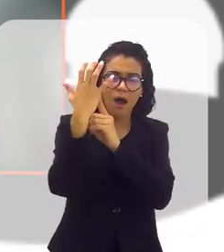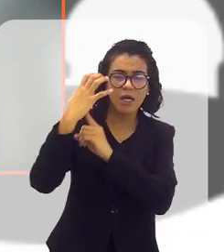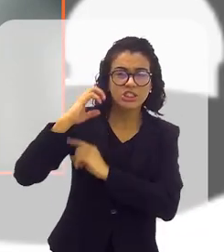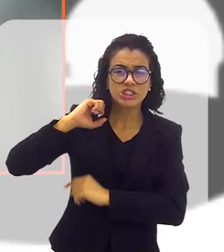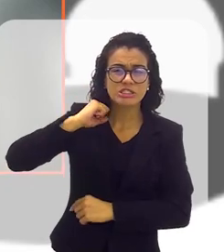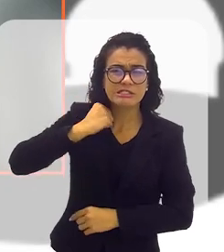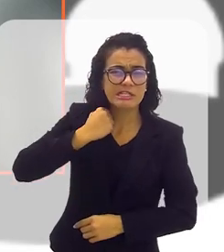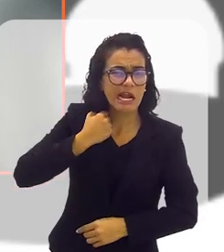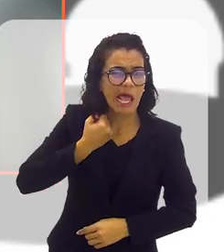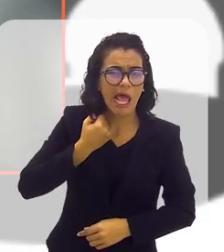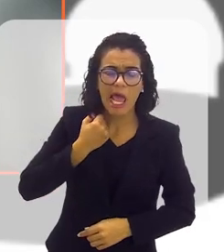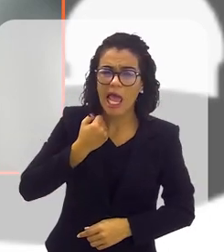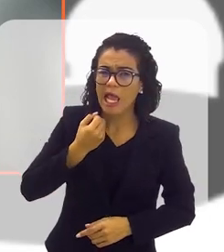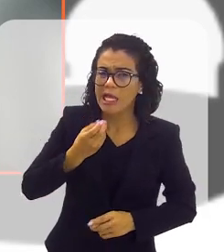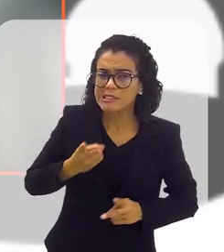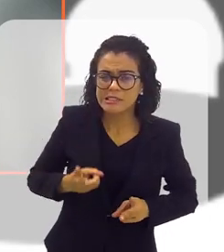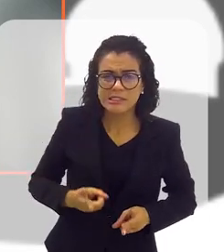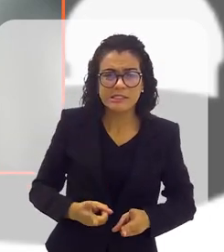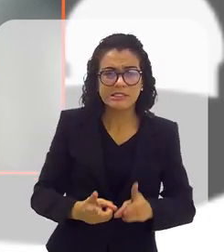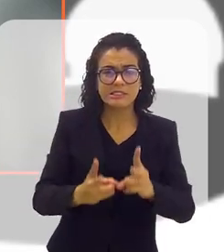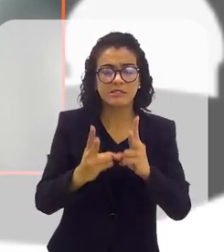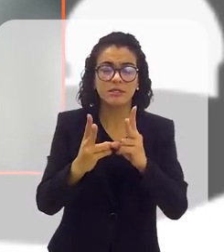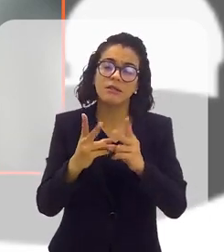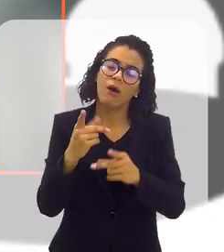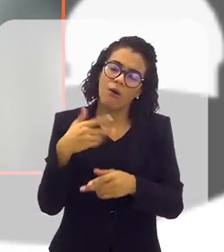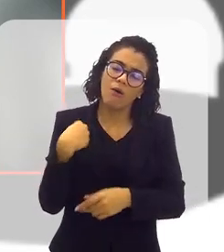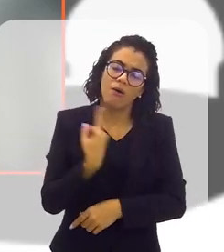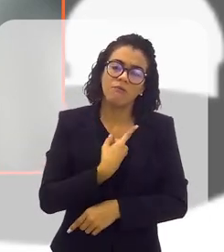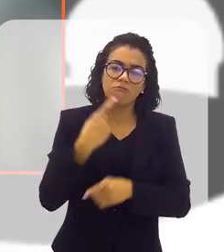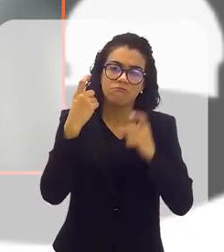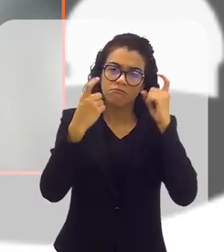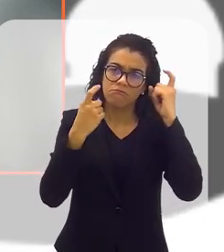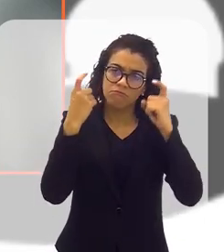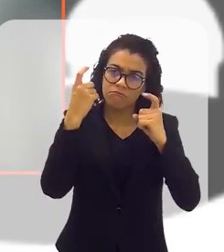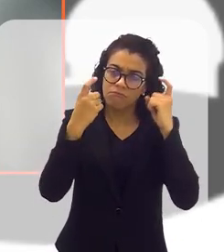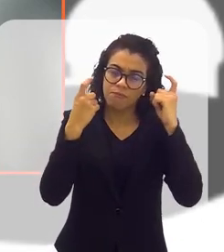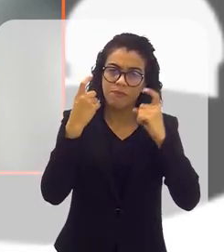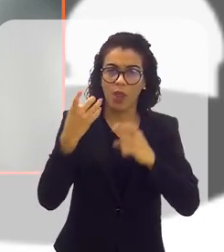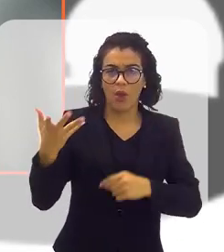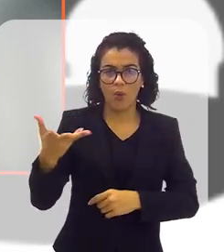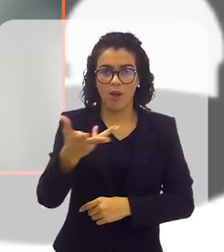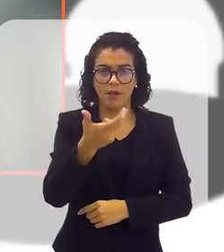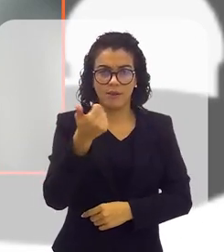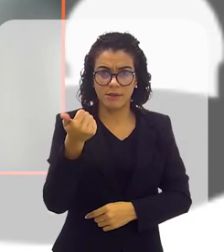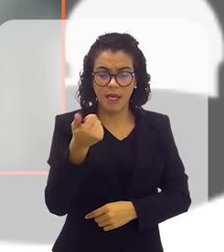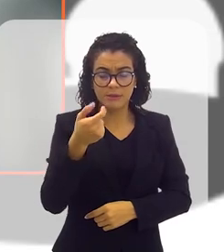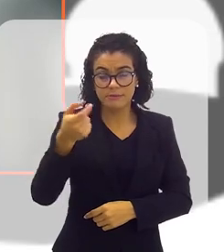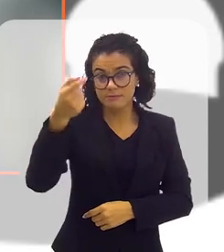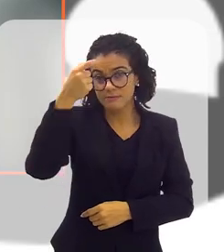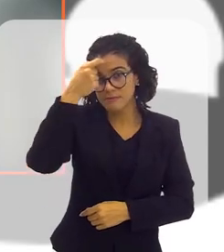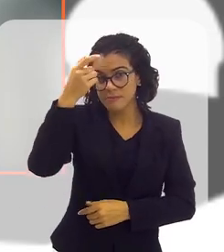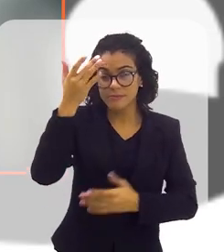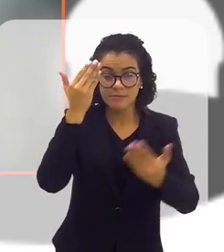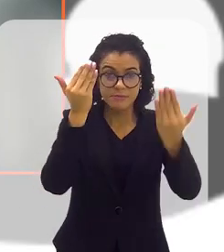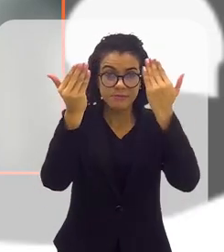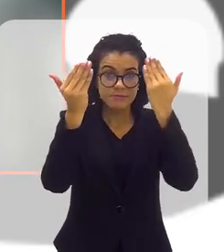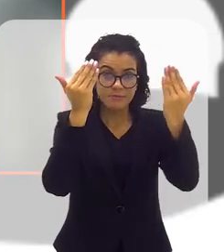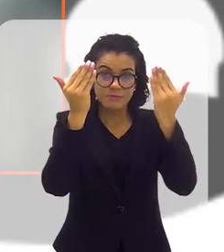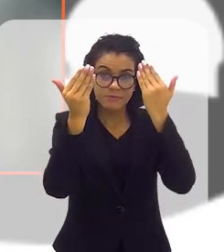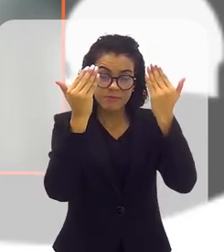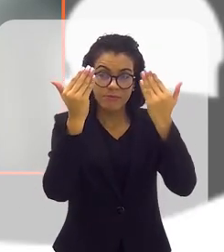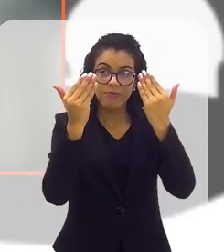num constante estresse. Então a gente se preocupa, né, com essa qualidade, né,